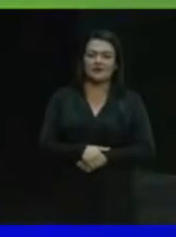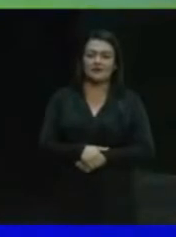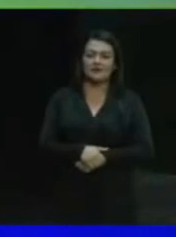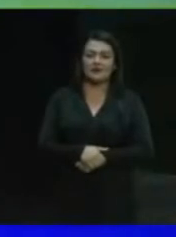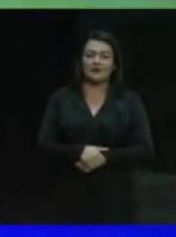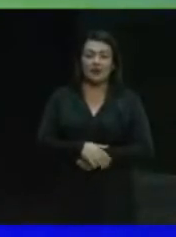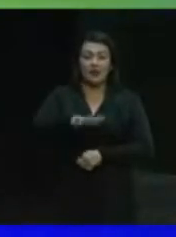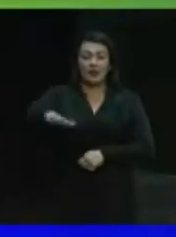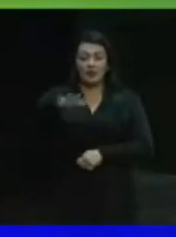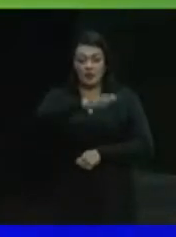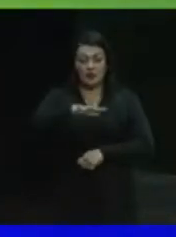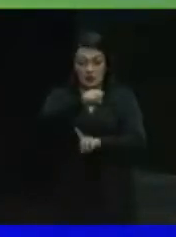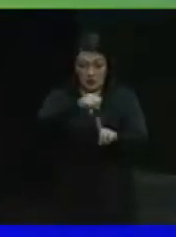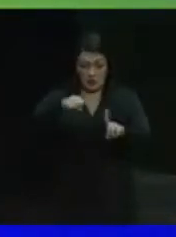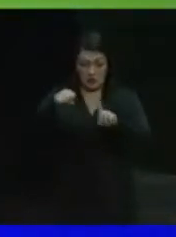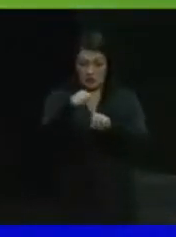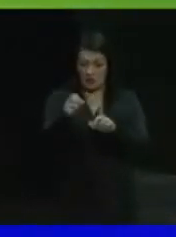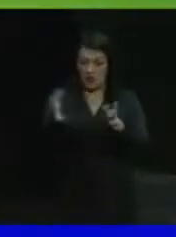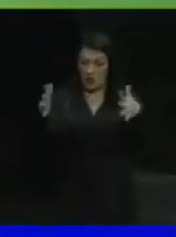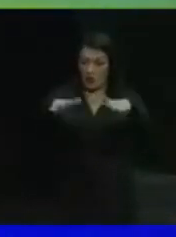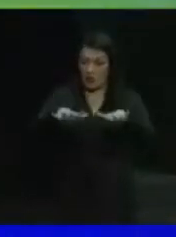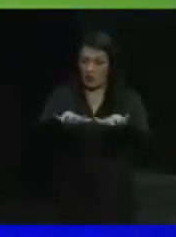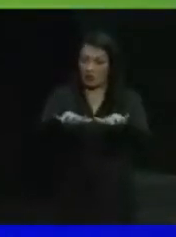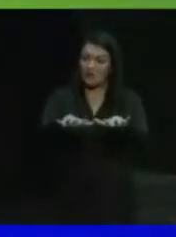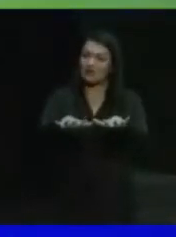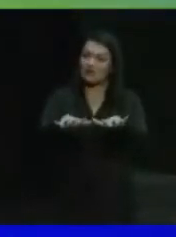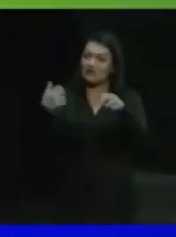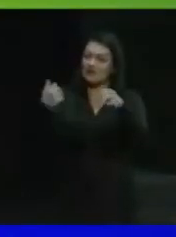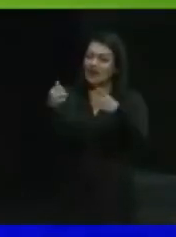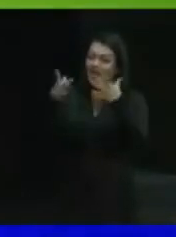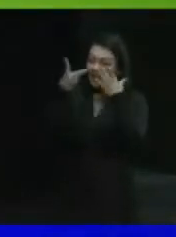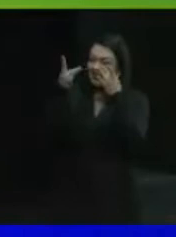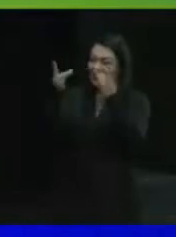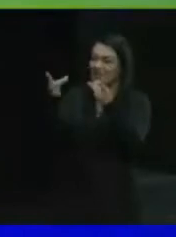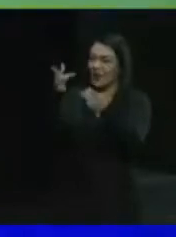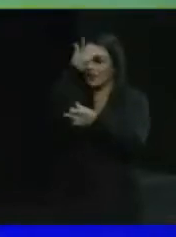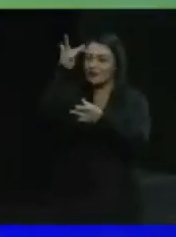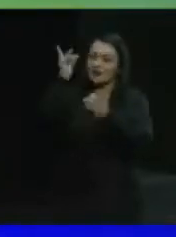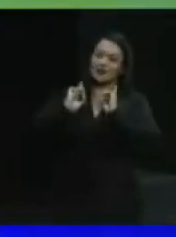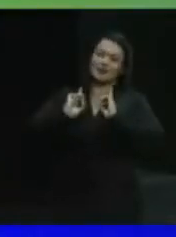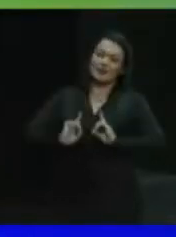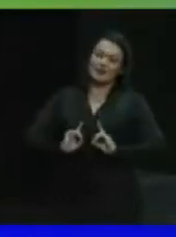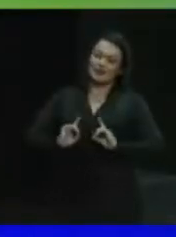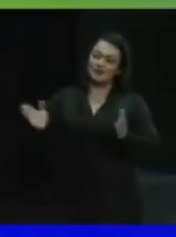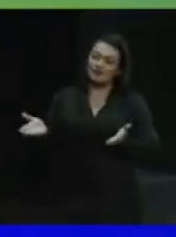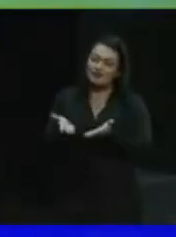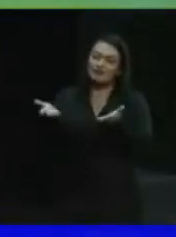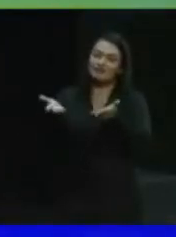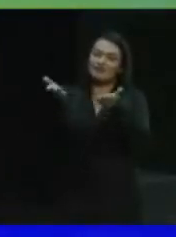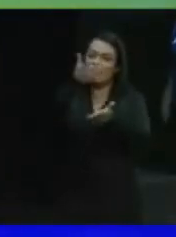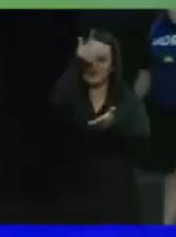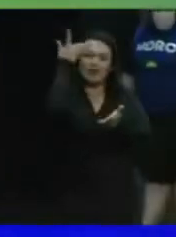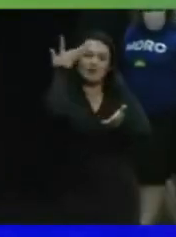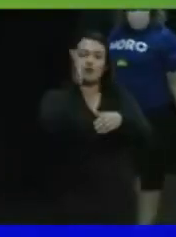Nessa sociedade inclusiva, merecem especial atenção as pessoas com deficiência e as pessoas com